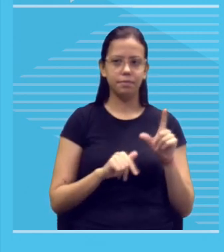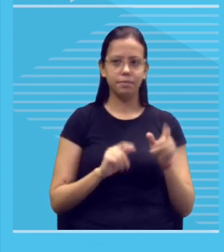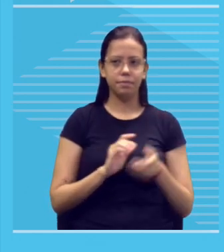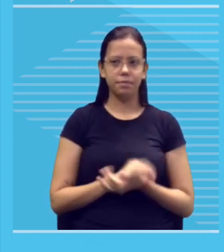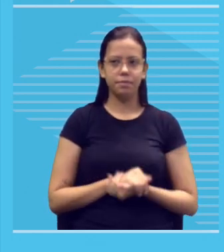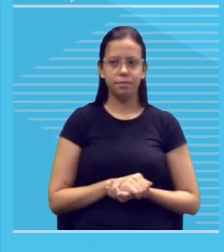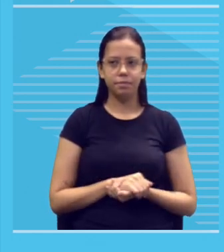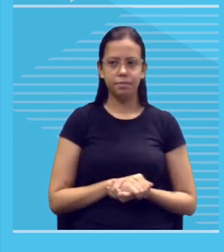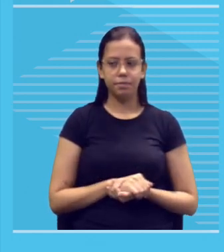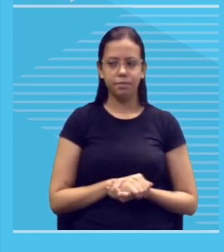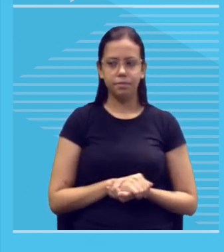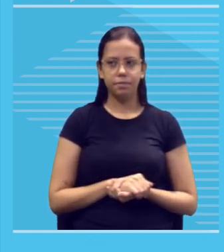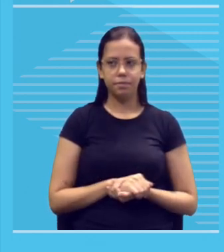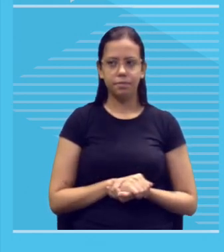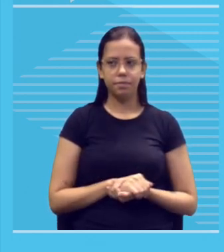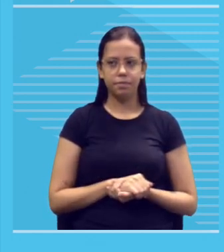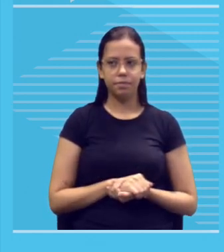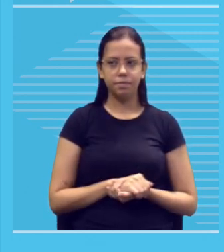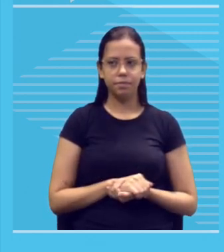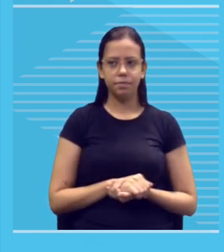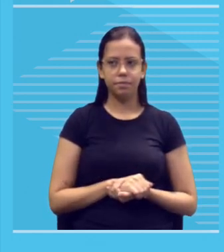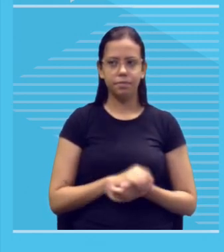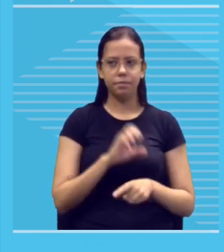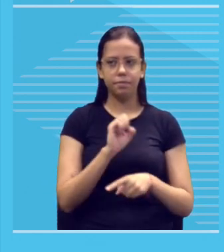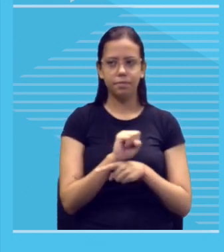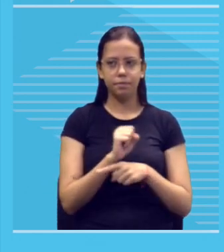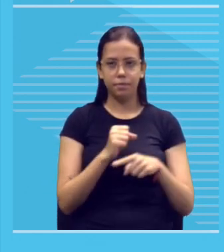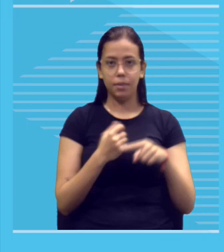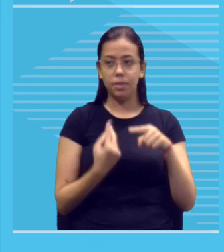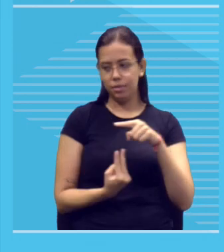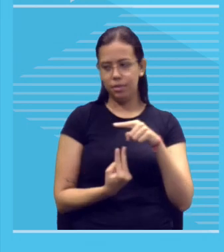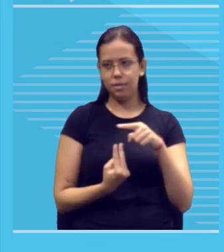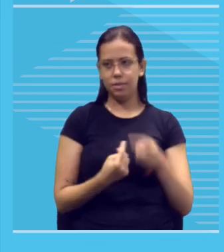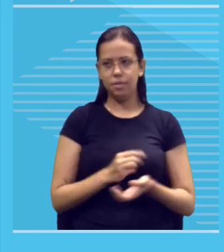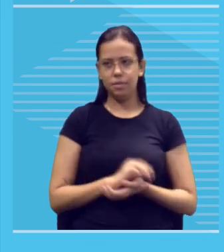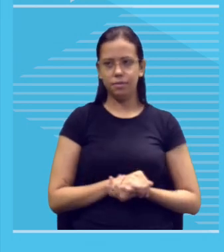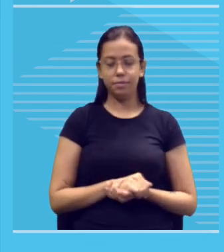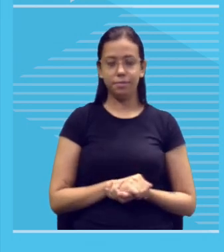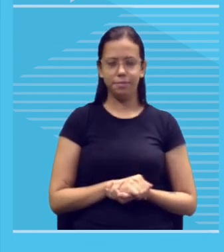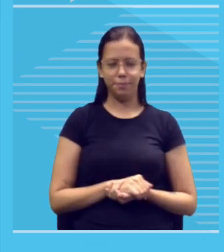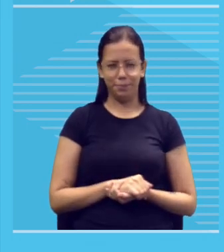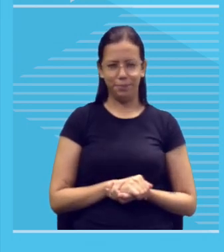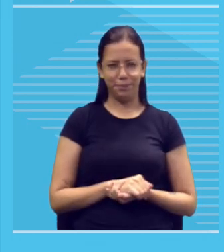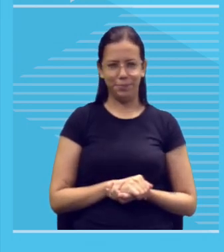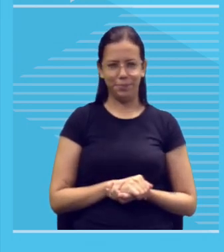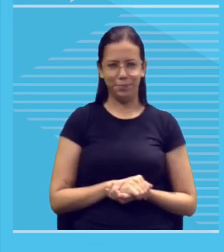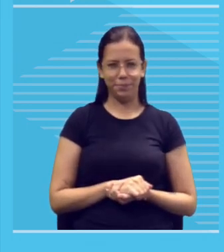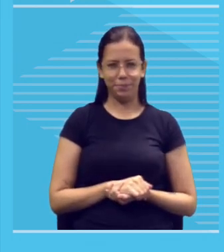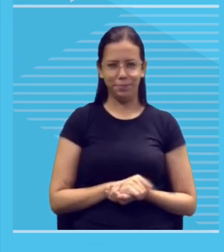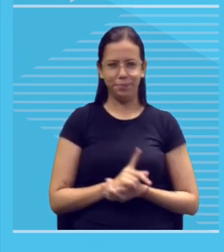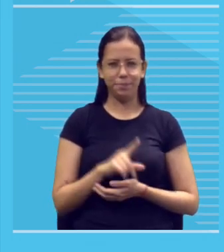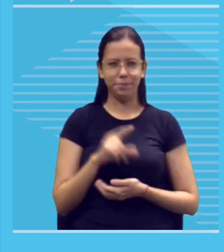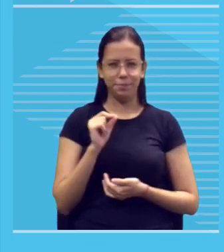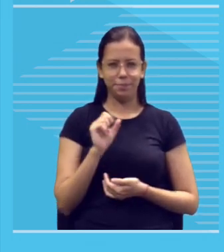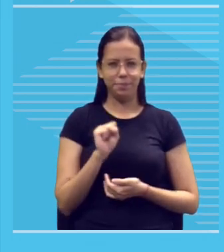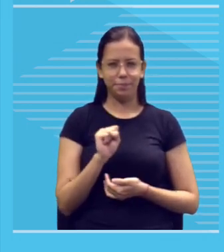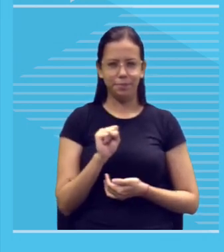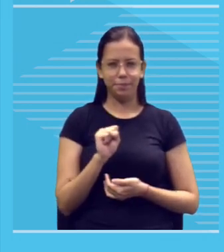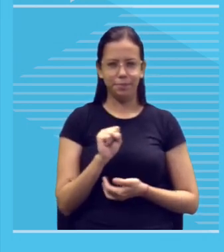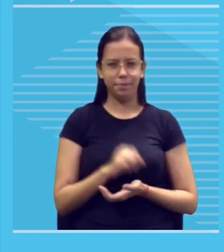que mais esse sobre dois ó na letra C né eu escolhi a letra s né olha aí ó